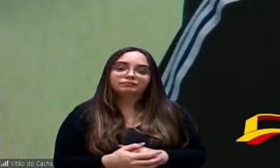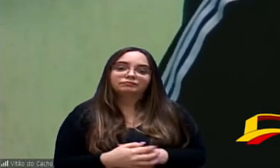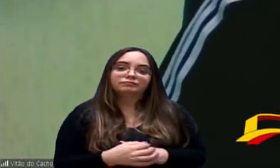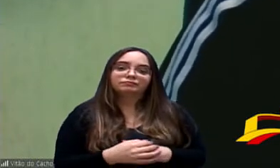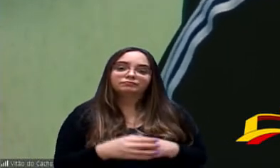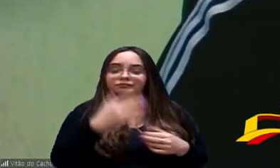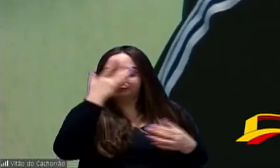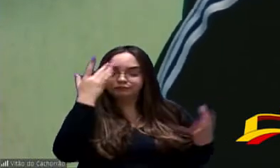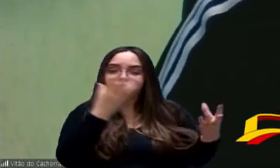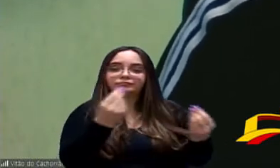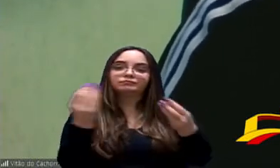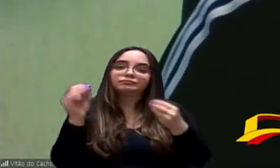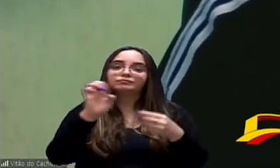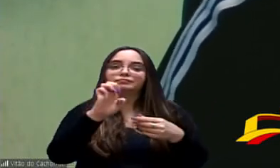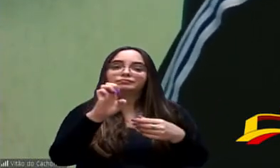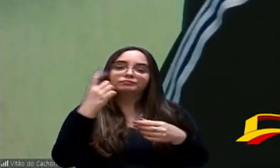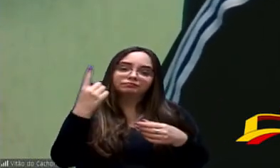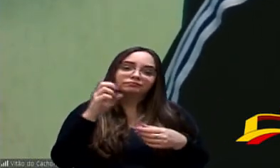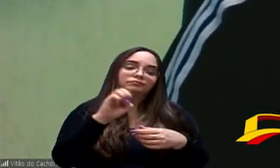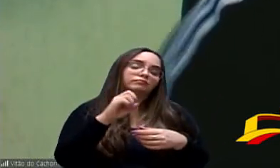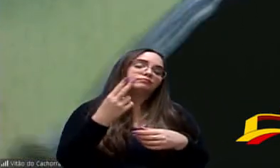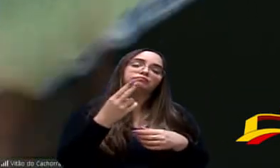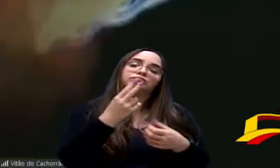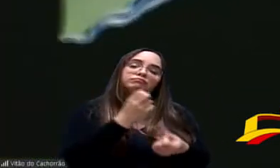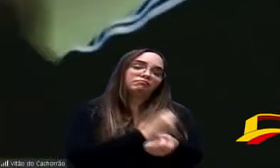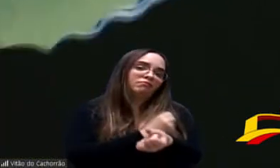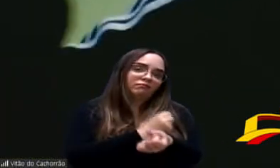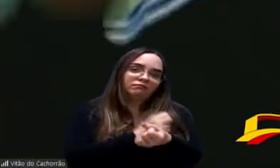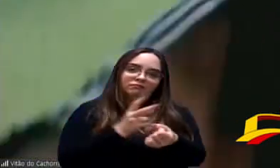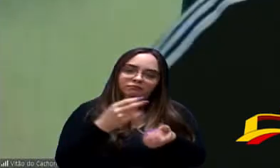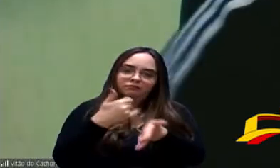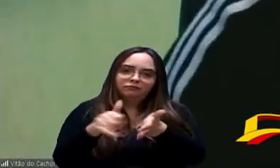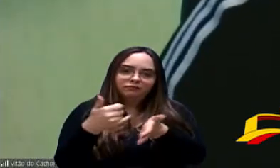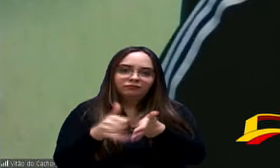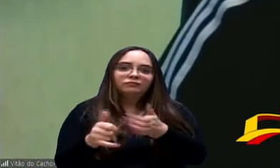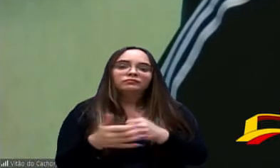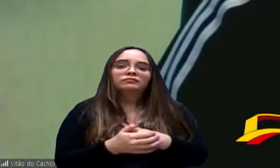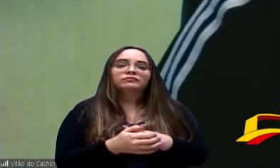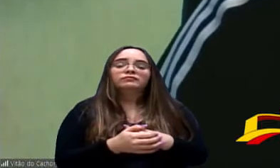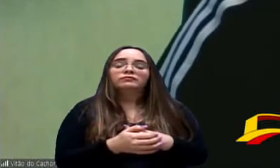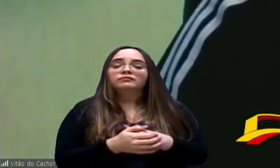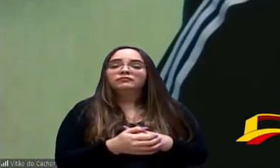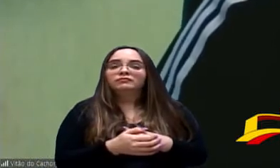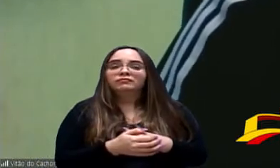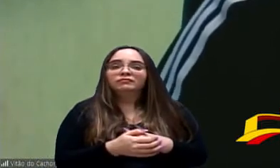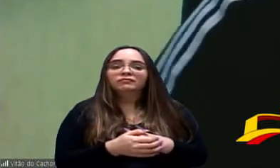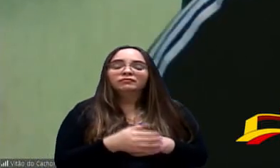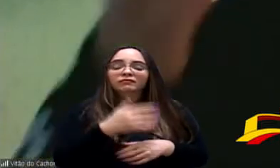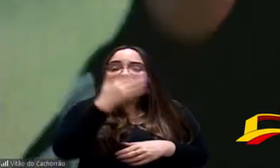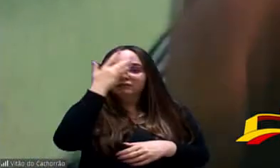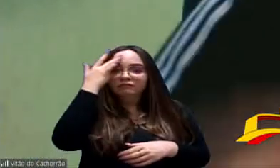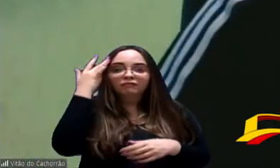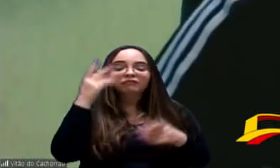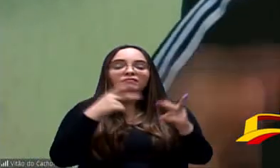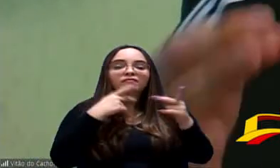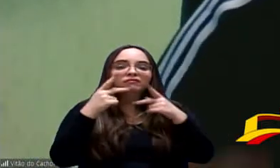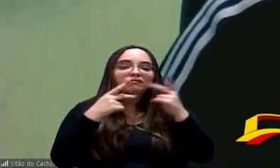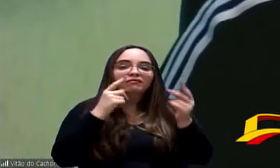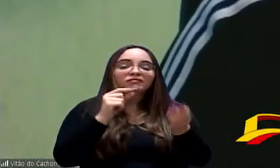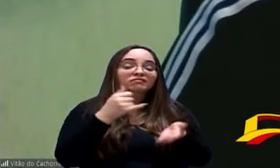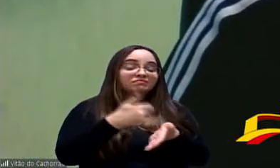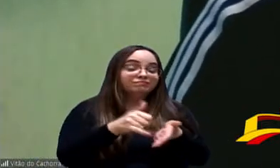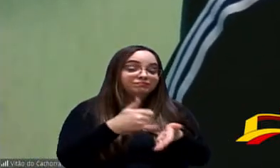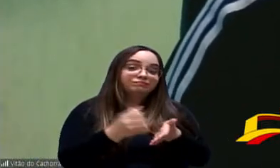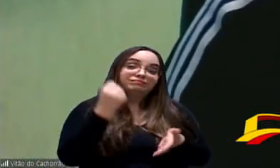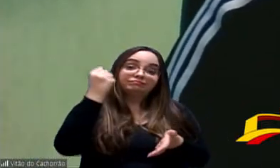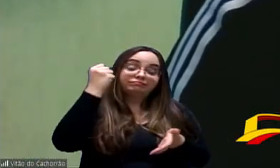que são clientes. Às vezes a pessoa até se perdeu. A pessoa, João Donizete, fala, infelizmente, que a droga é